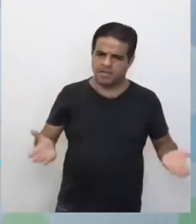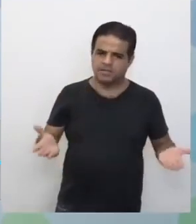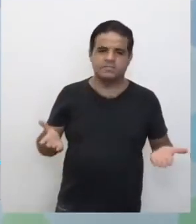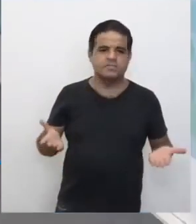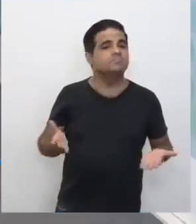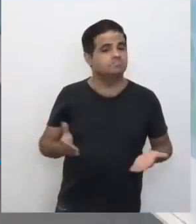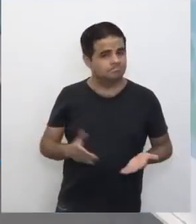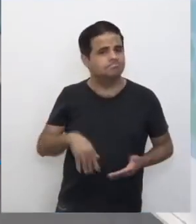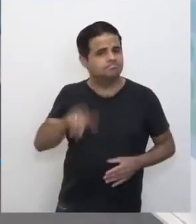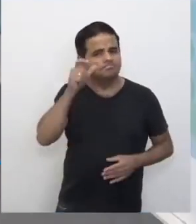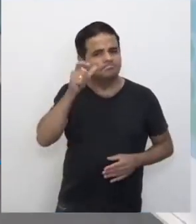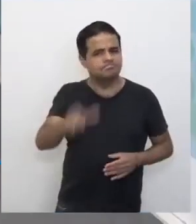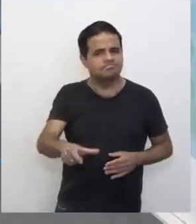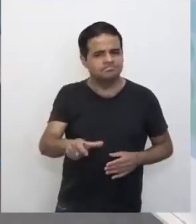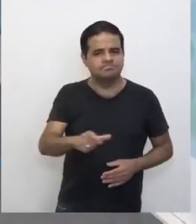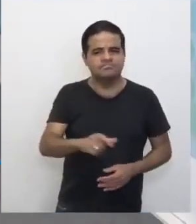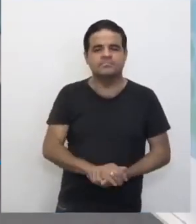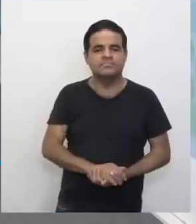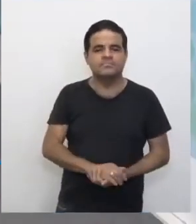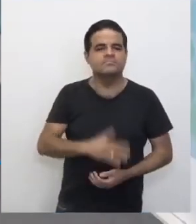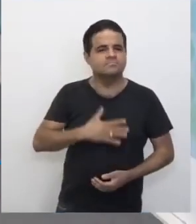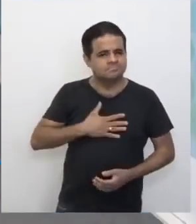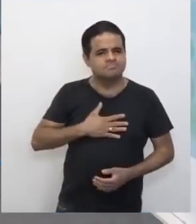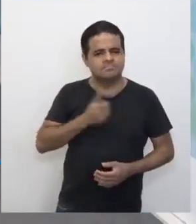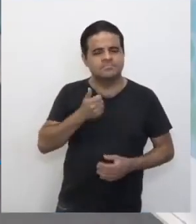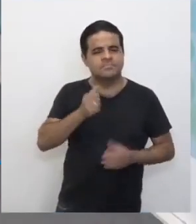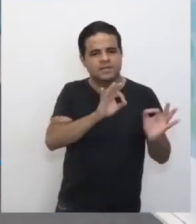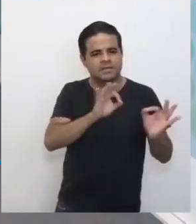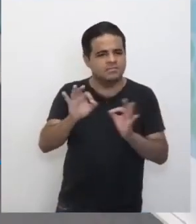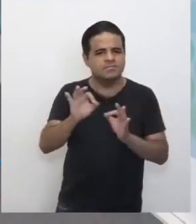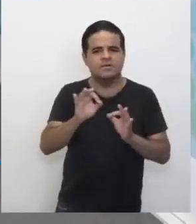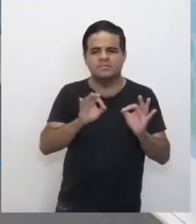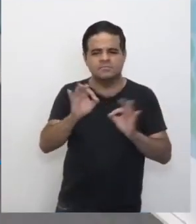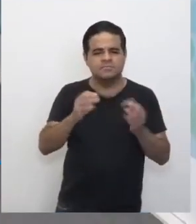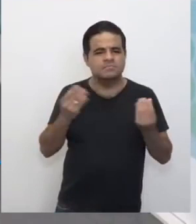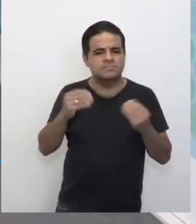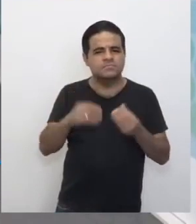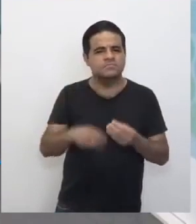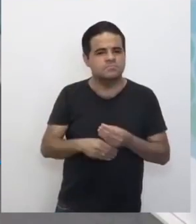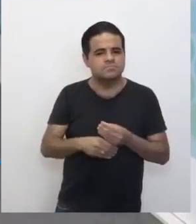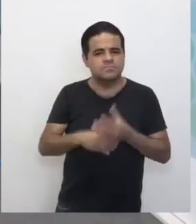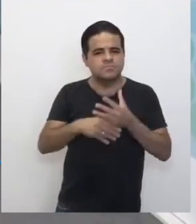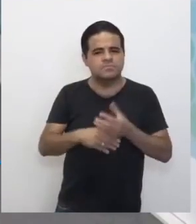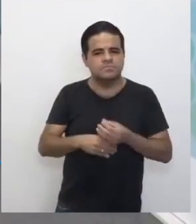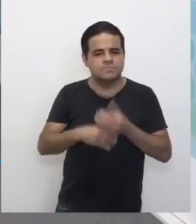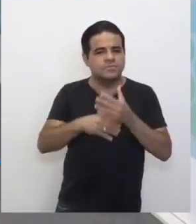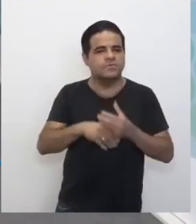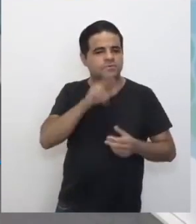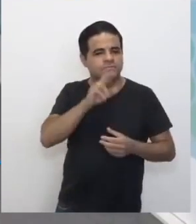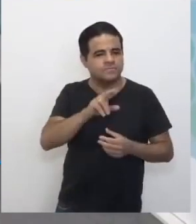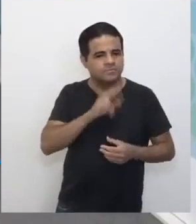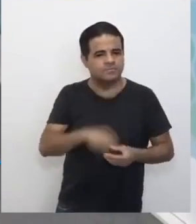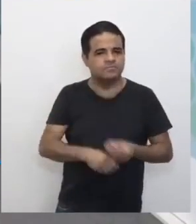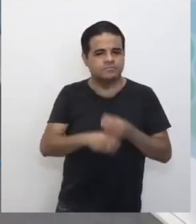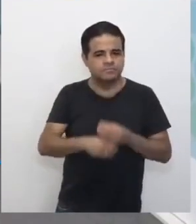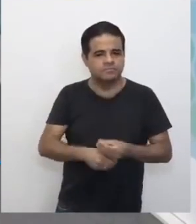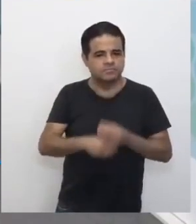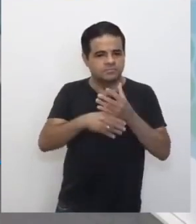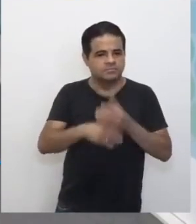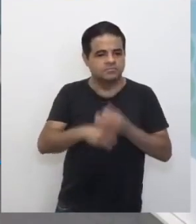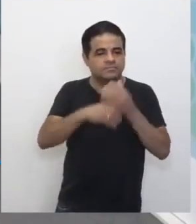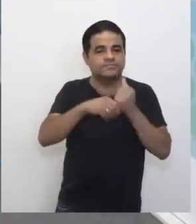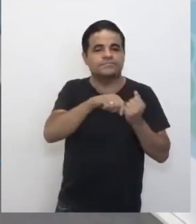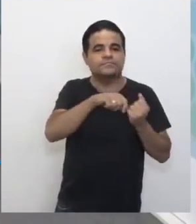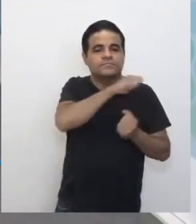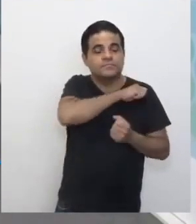Interessante. Eu achei interessante mesmo, bem construído, né? Aí tá começando a subir mais. Agora chegando mais respostas. Ok, o